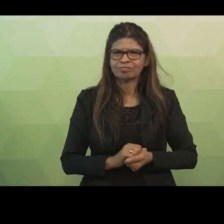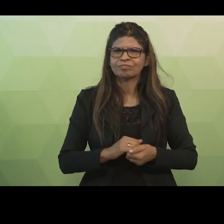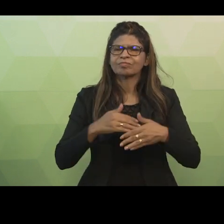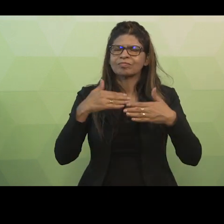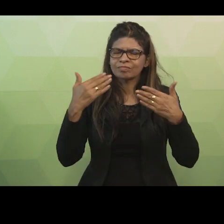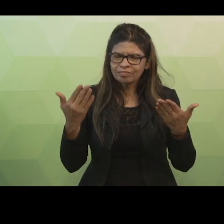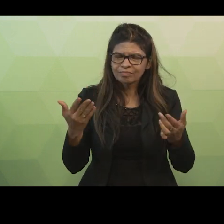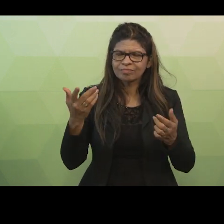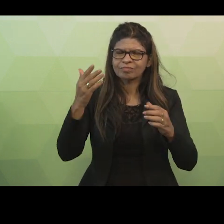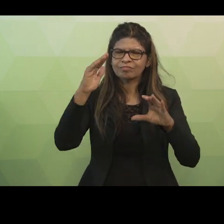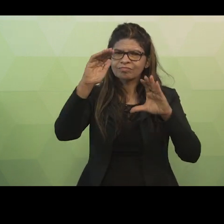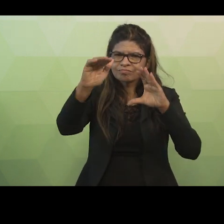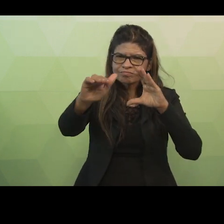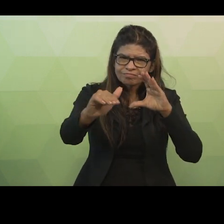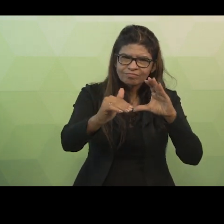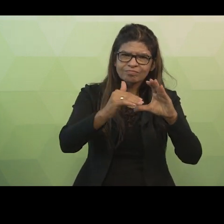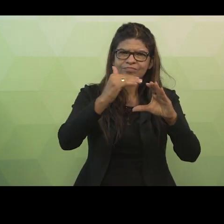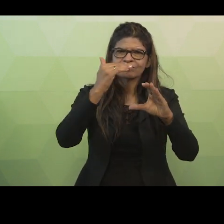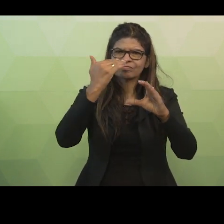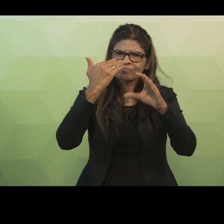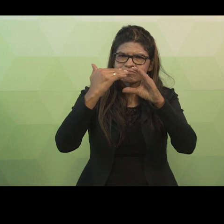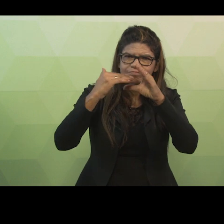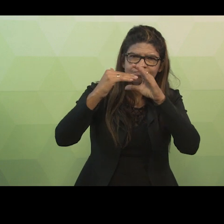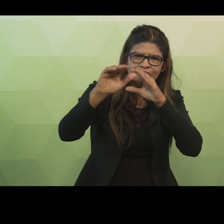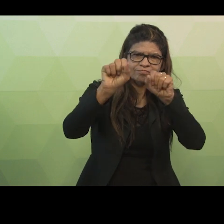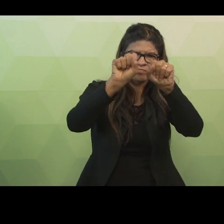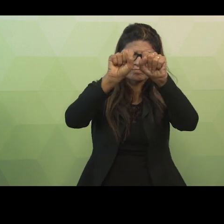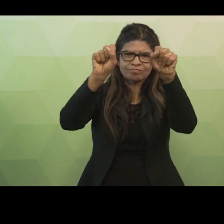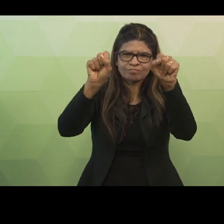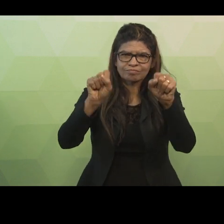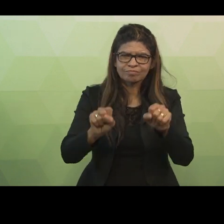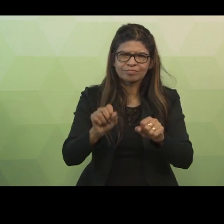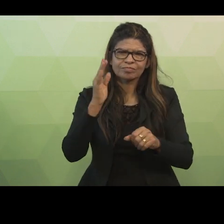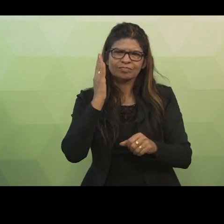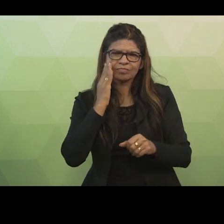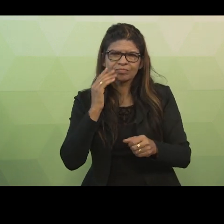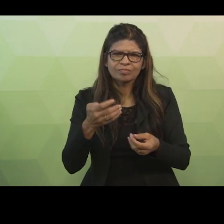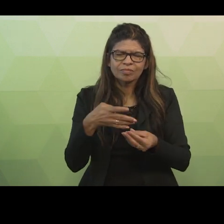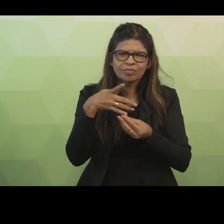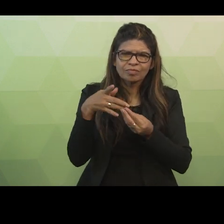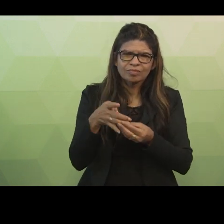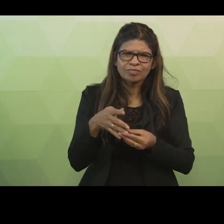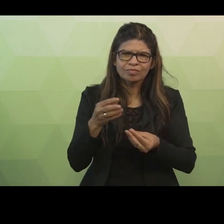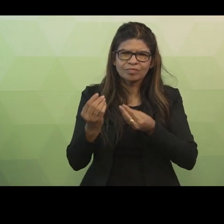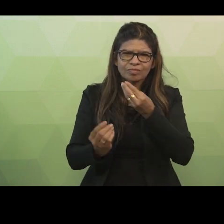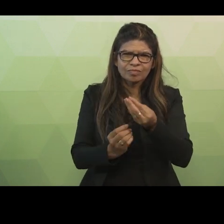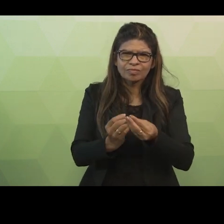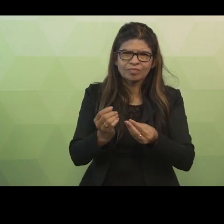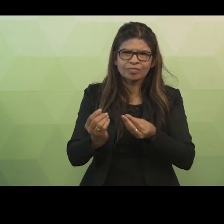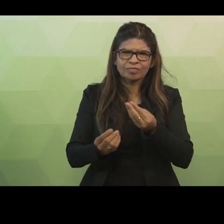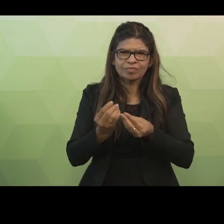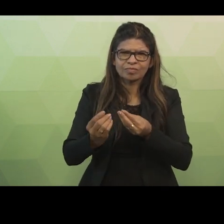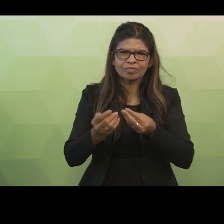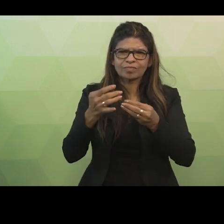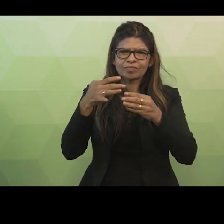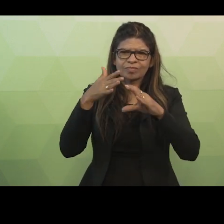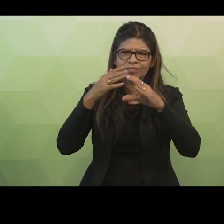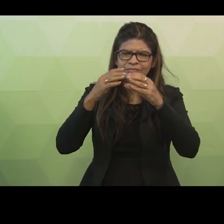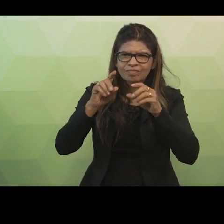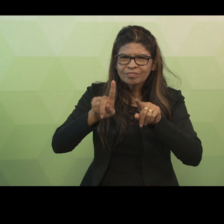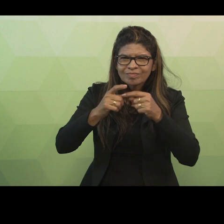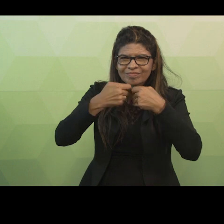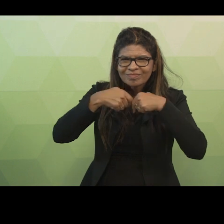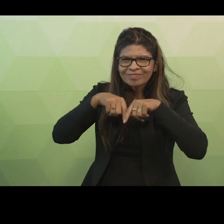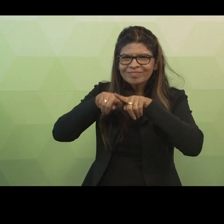daí envia uma mensagem ao sistema para que as informações sobre aquele empréstimo sejam atualizadas.